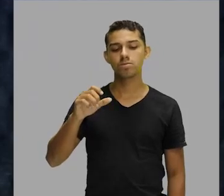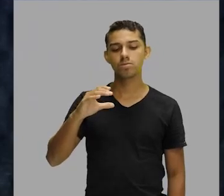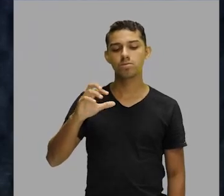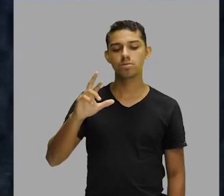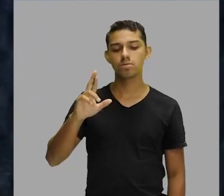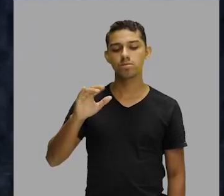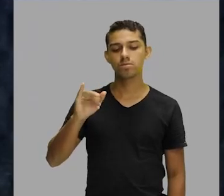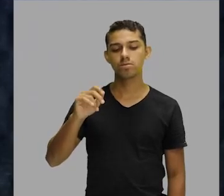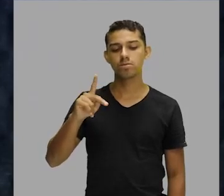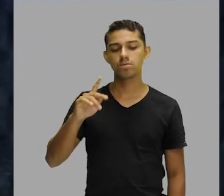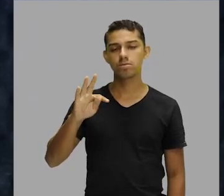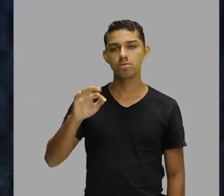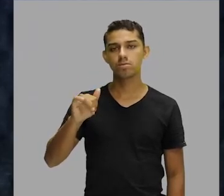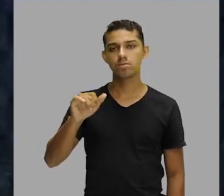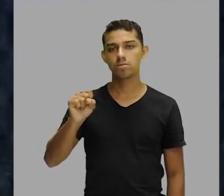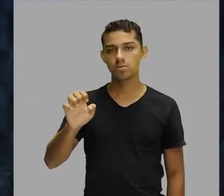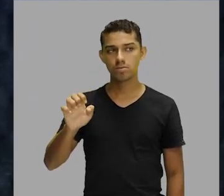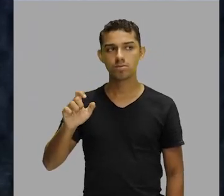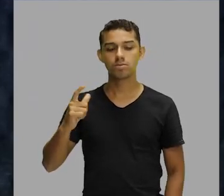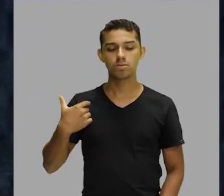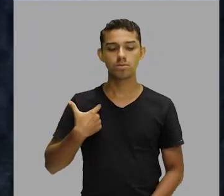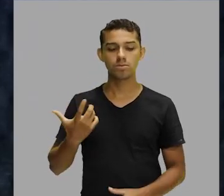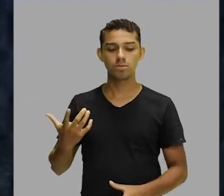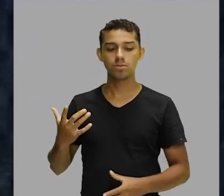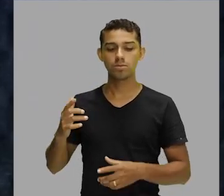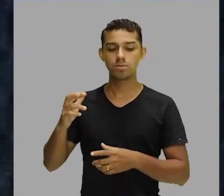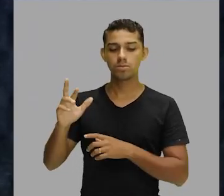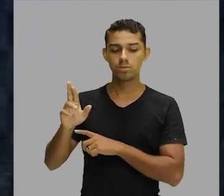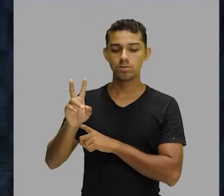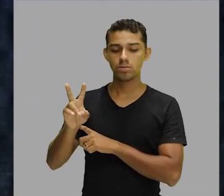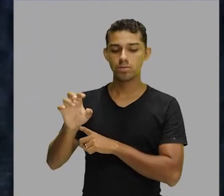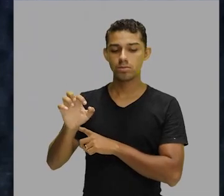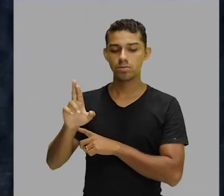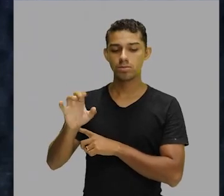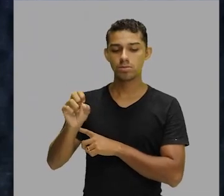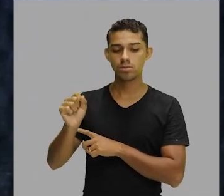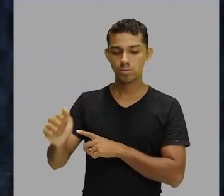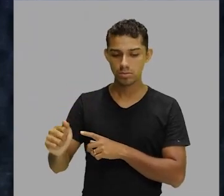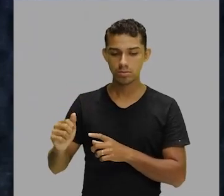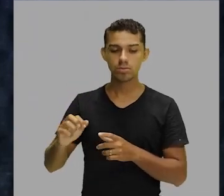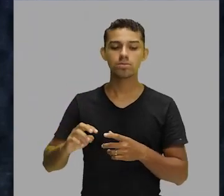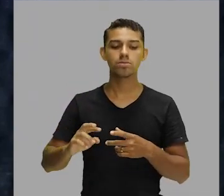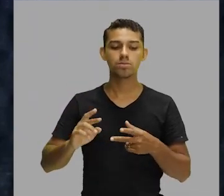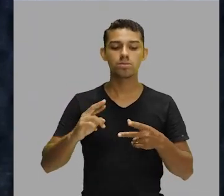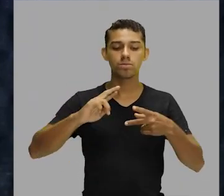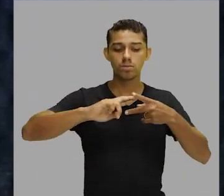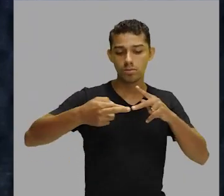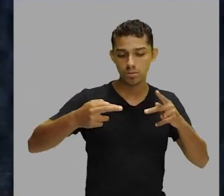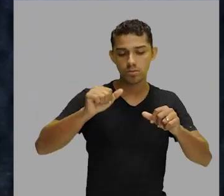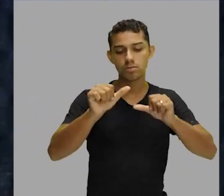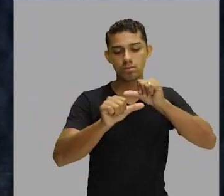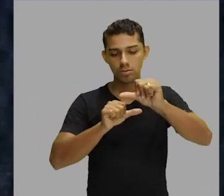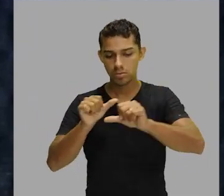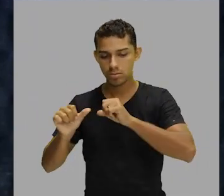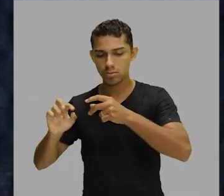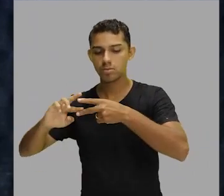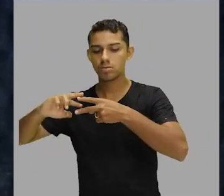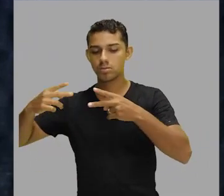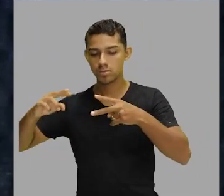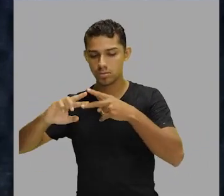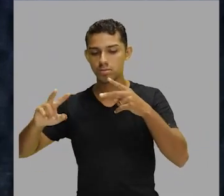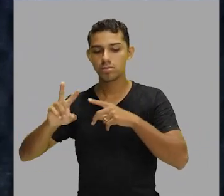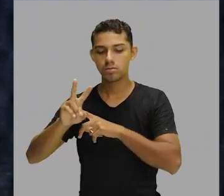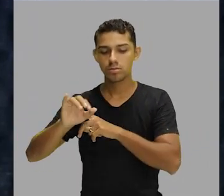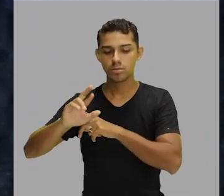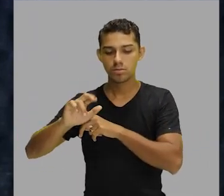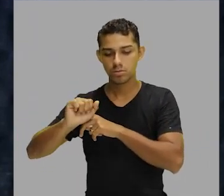Ela utiliza esse RNA viral para produzir DNA viral. Esse DNA